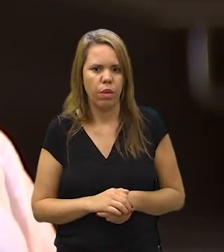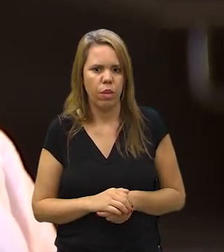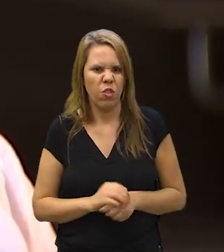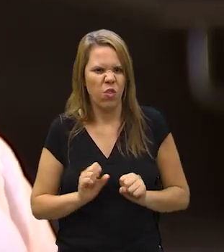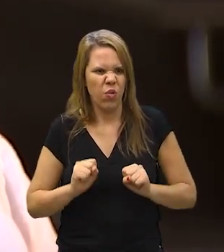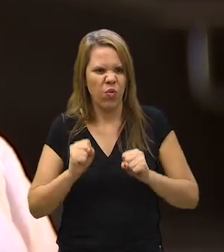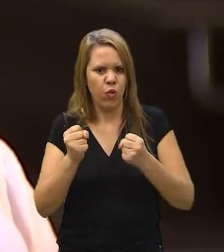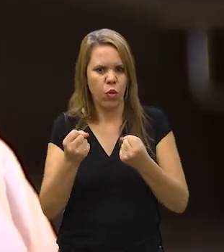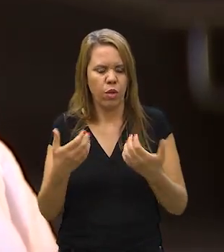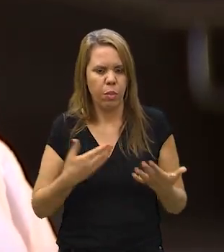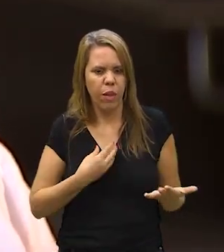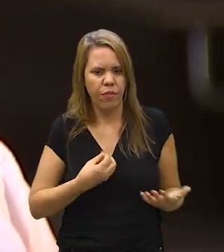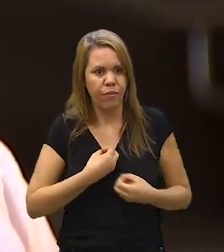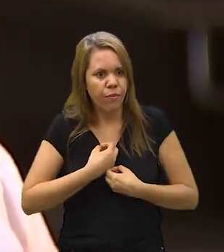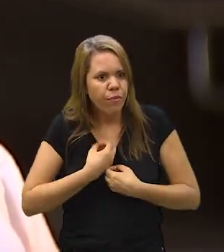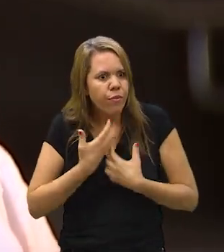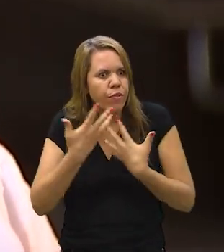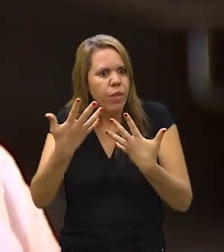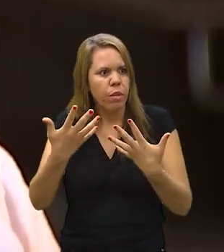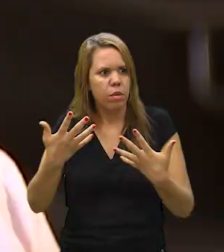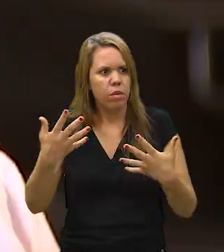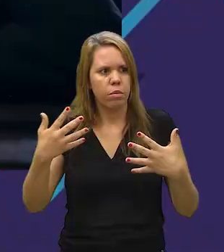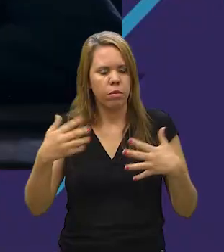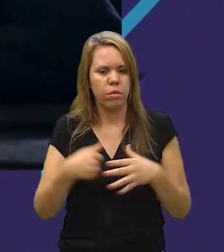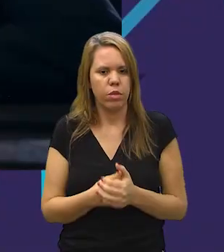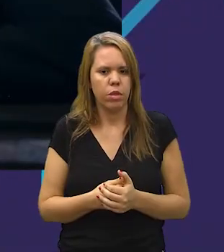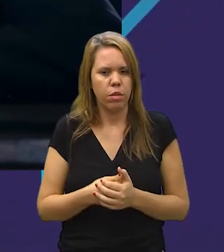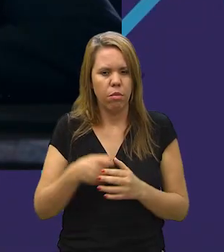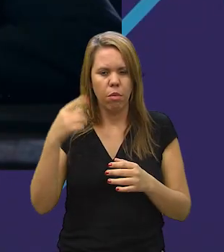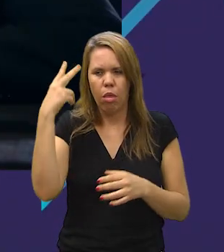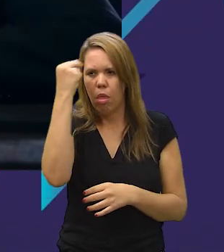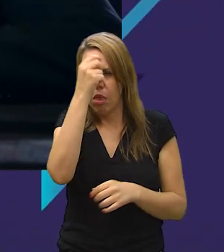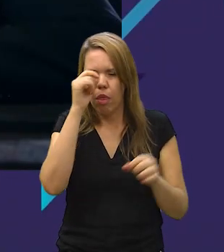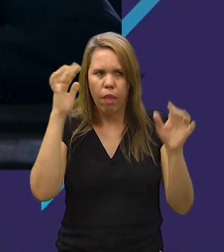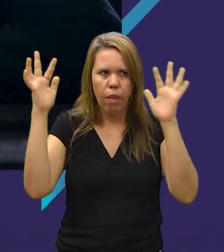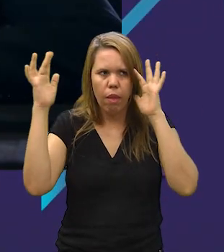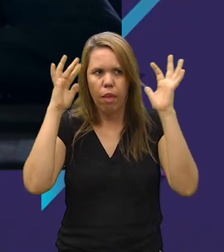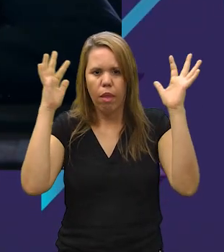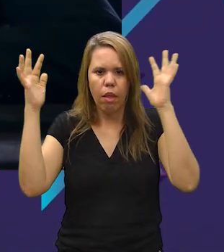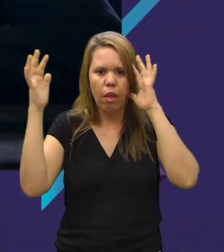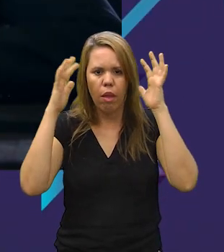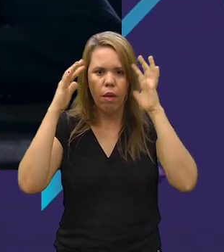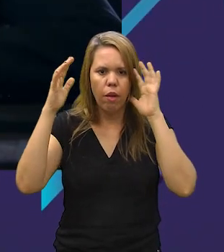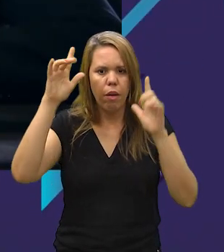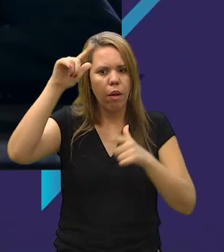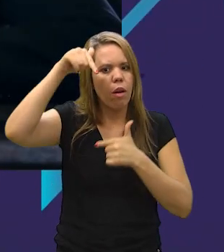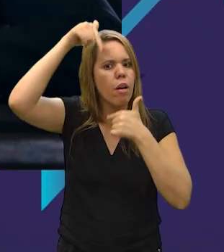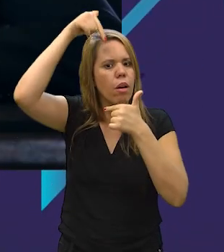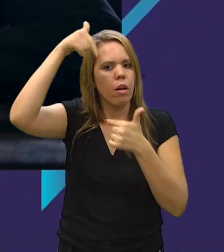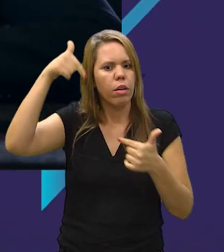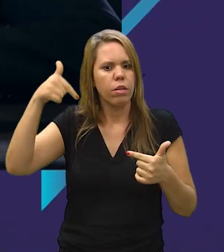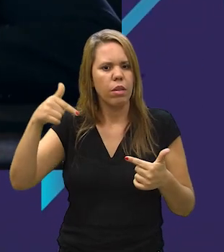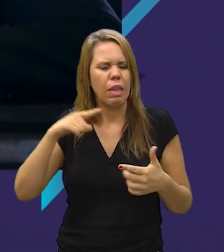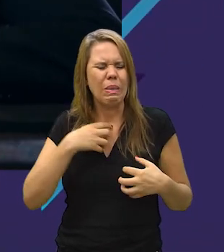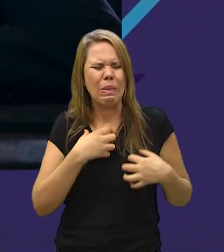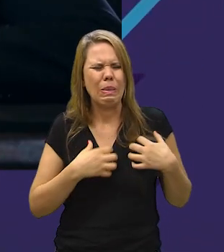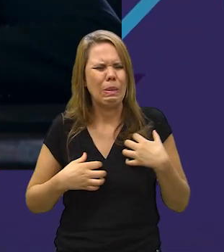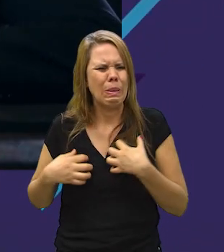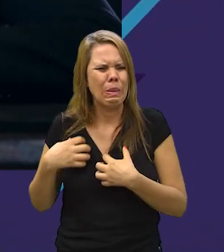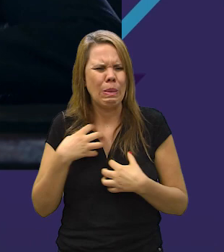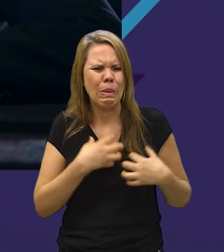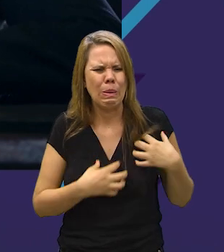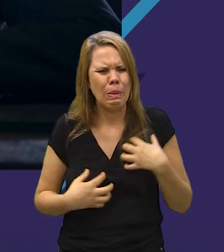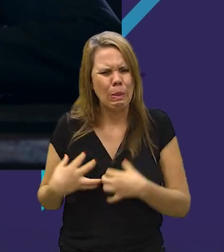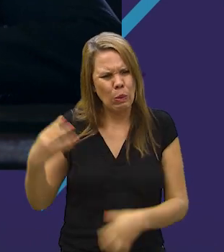exorcismo dos meus fantasmas, entendeu? Porque assim, essa coisa de meu personagem é um personagem que carrega muita amargura,